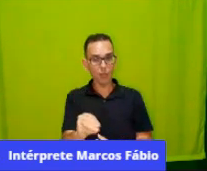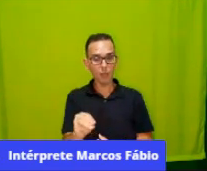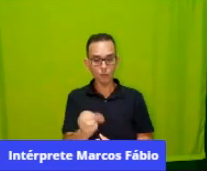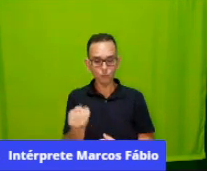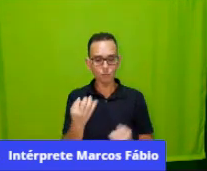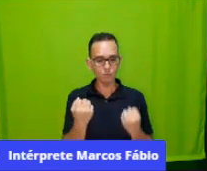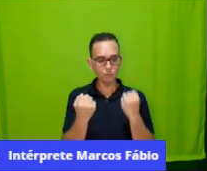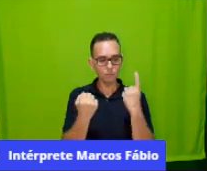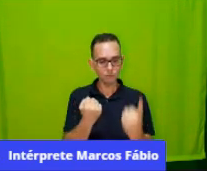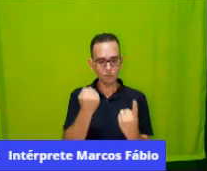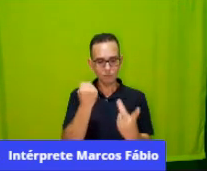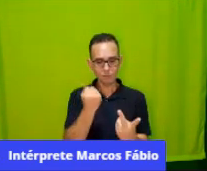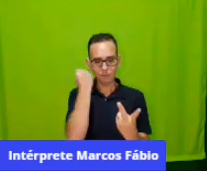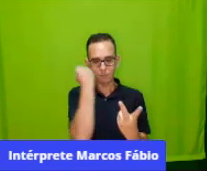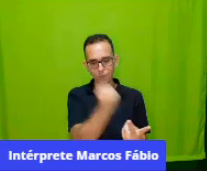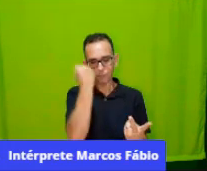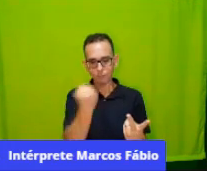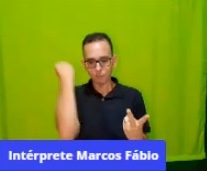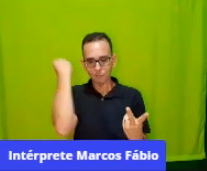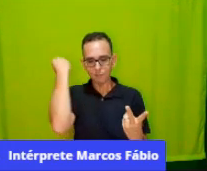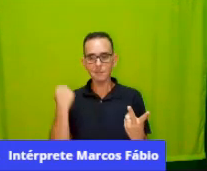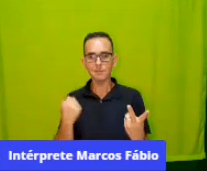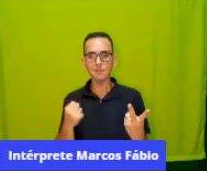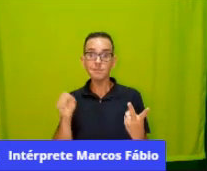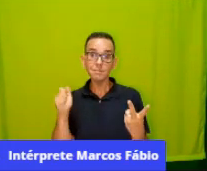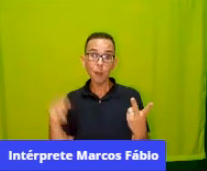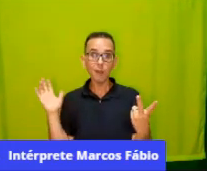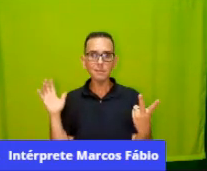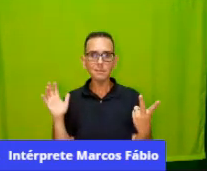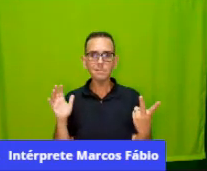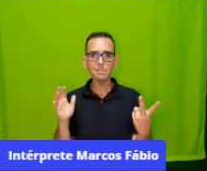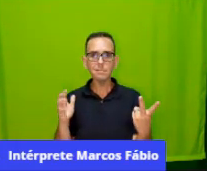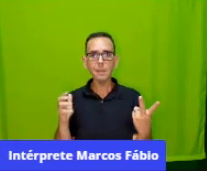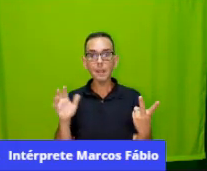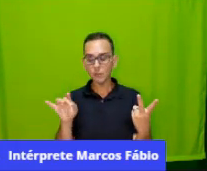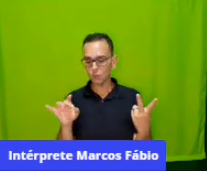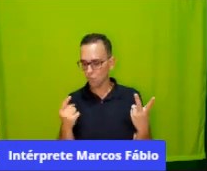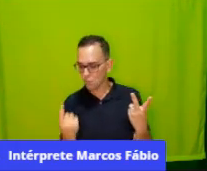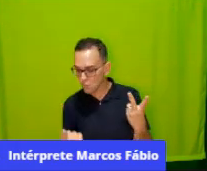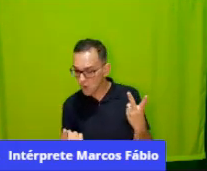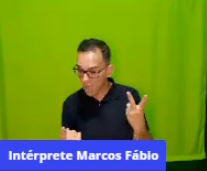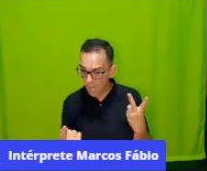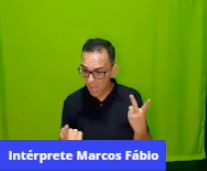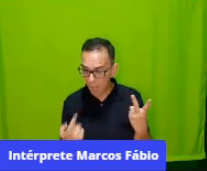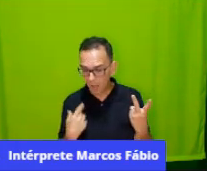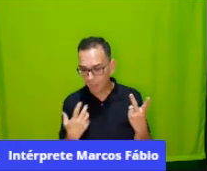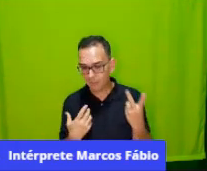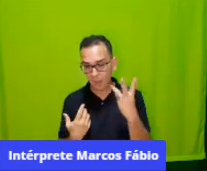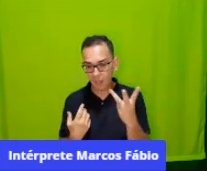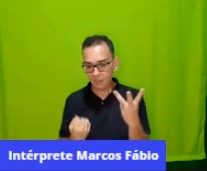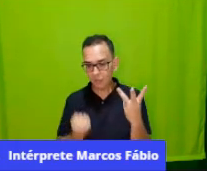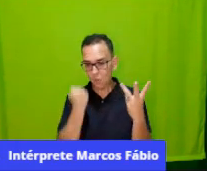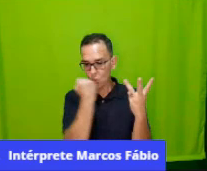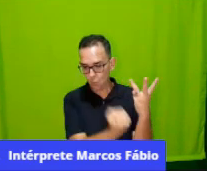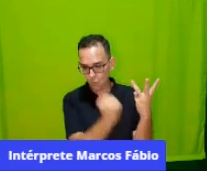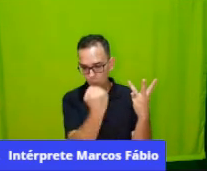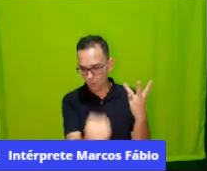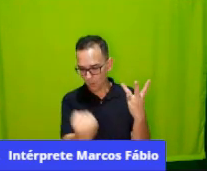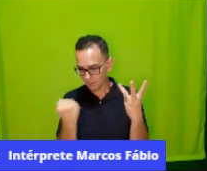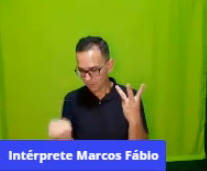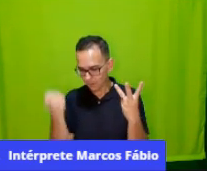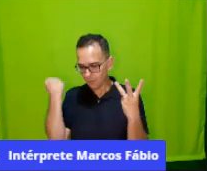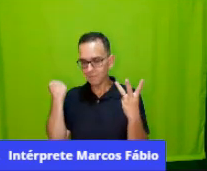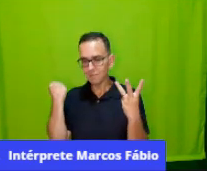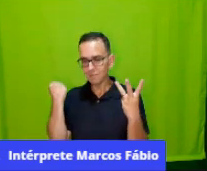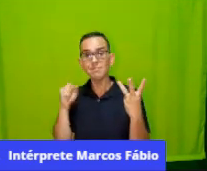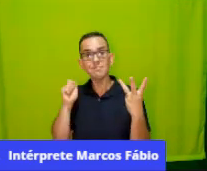o número 1. Posso colocar números aqui em cima. Pega 2 para mim, 1, 2. Agora eu quero, só sobrou 1,